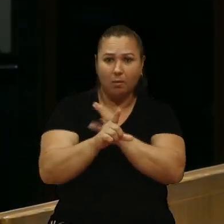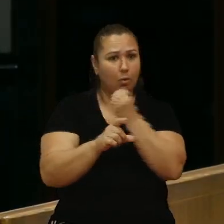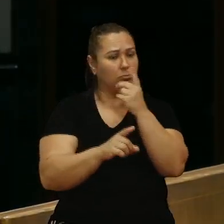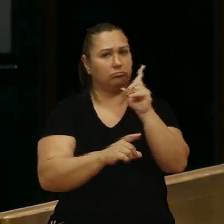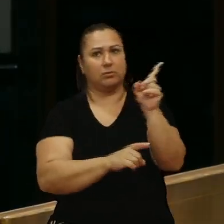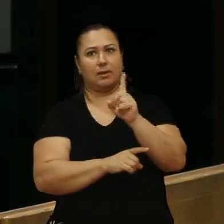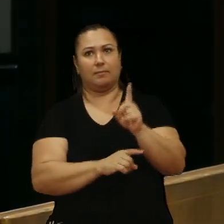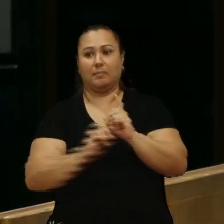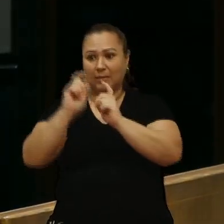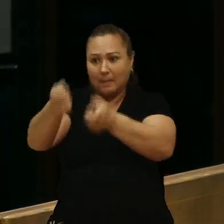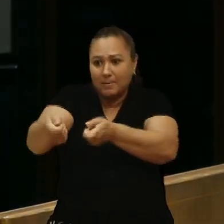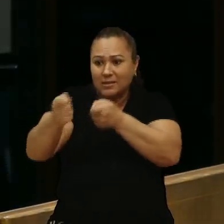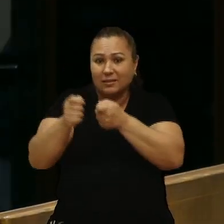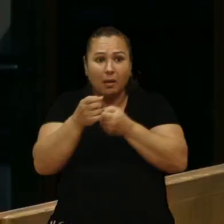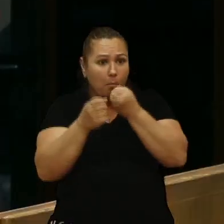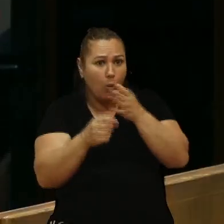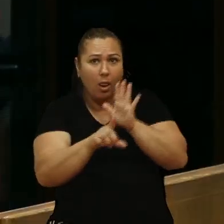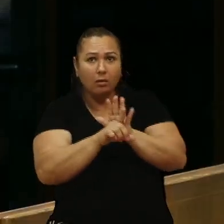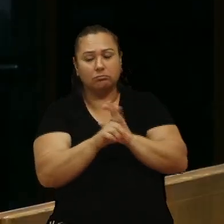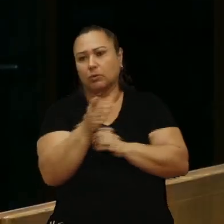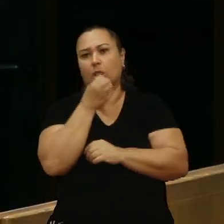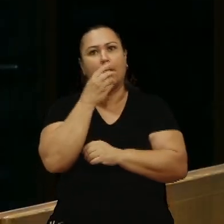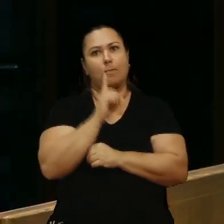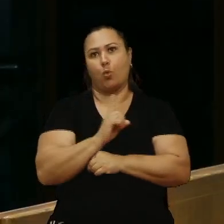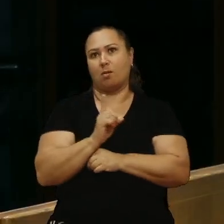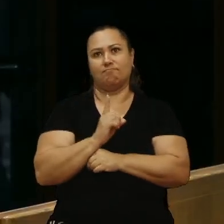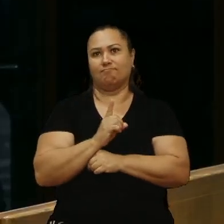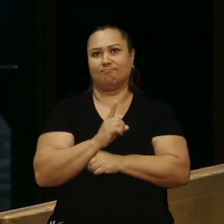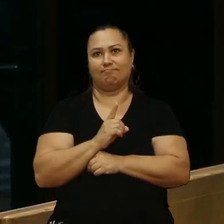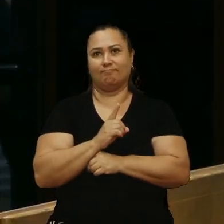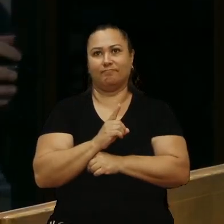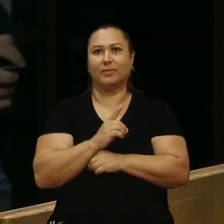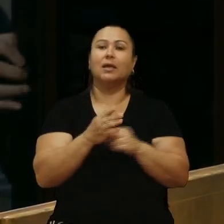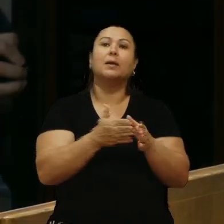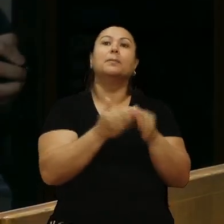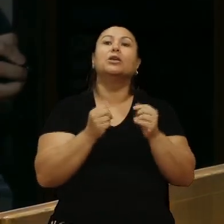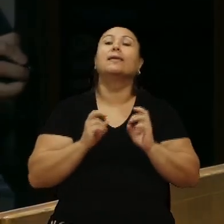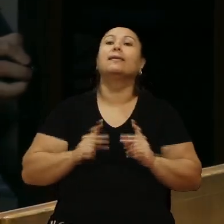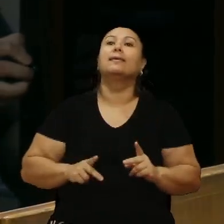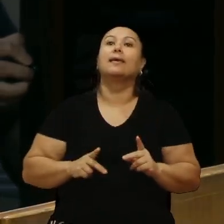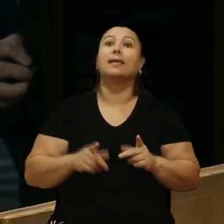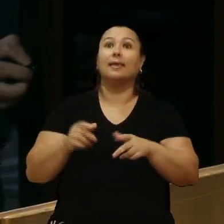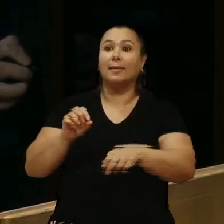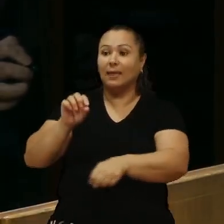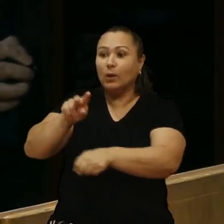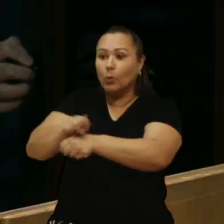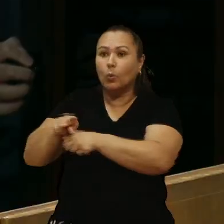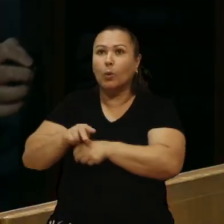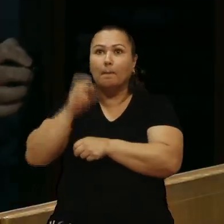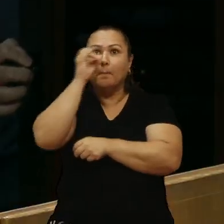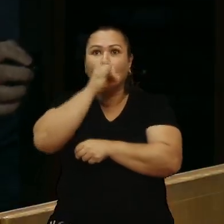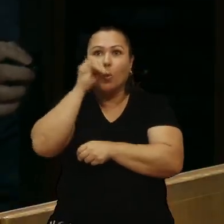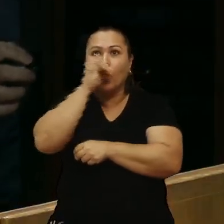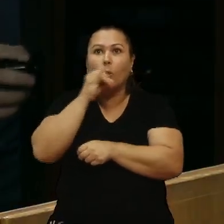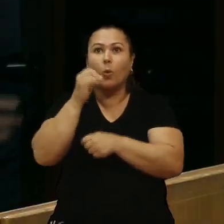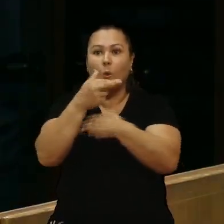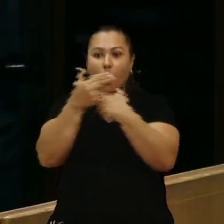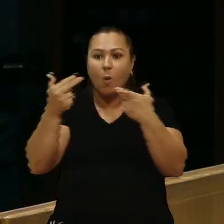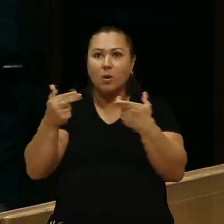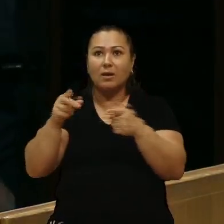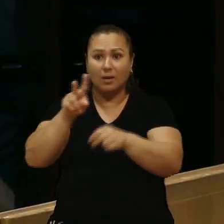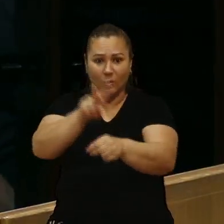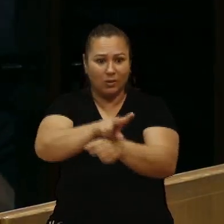os pescadores se a lei está boa, também não está. Se pedir para quem cria suínos, também não está. Se pedir para